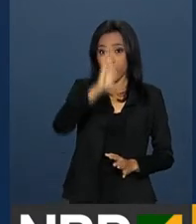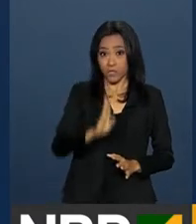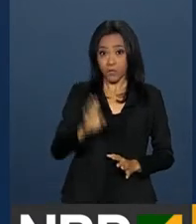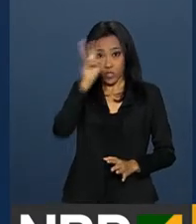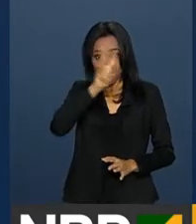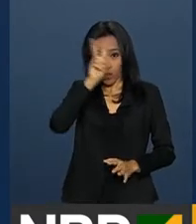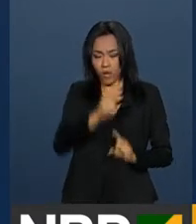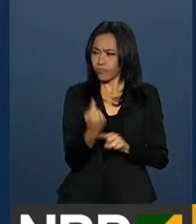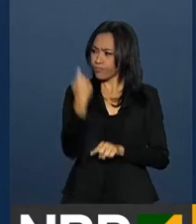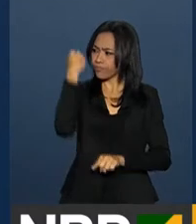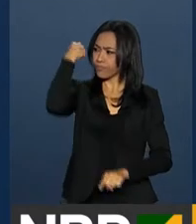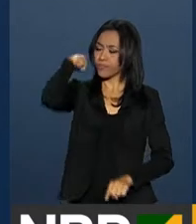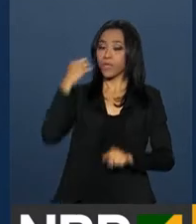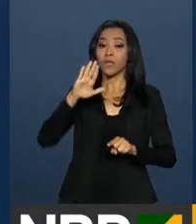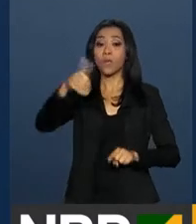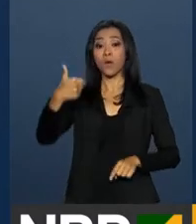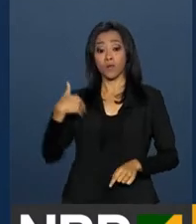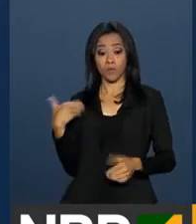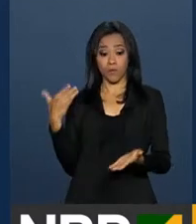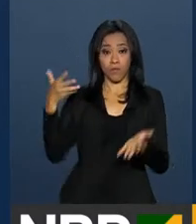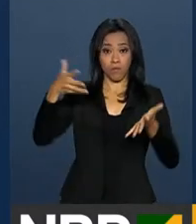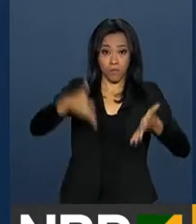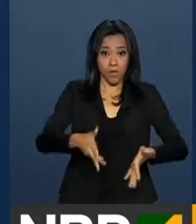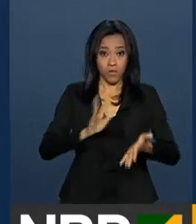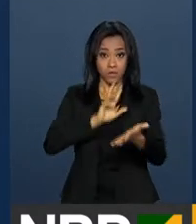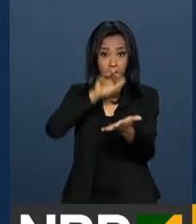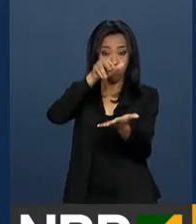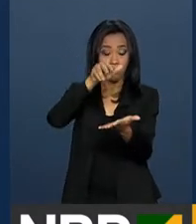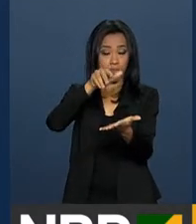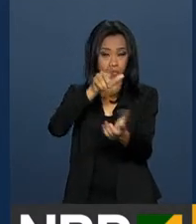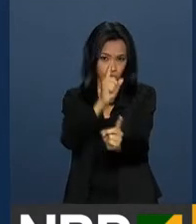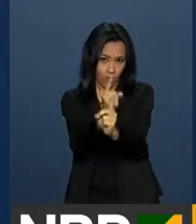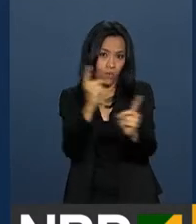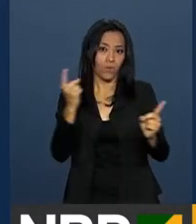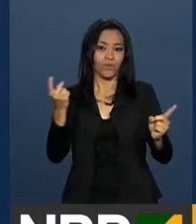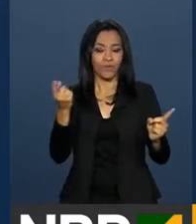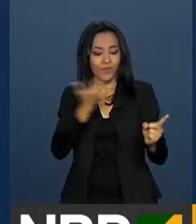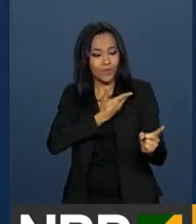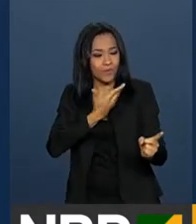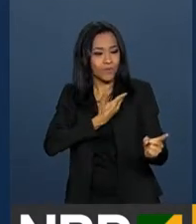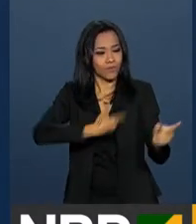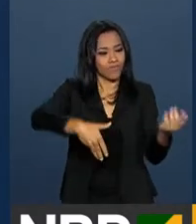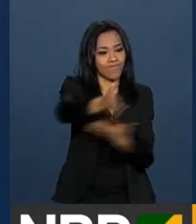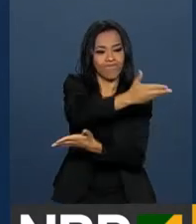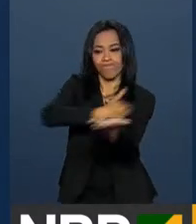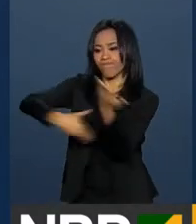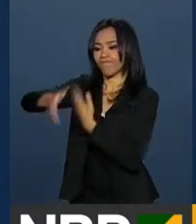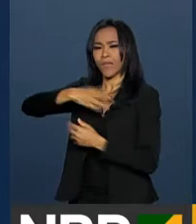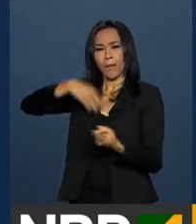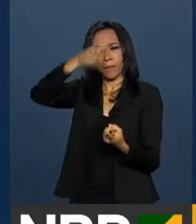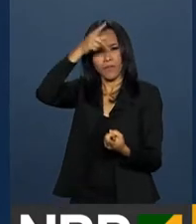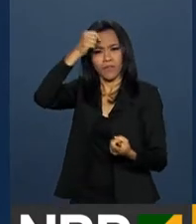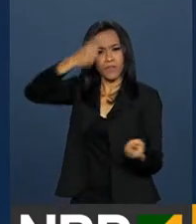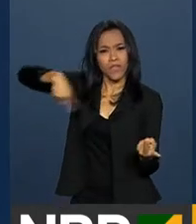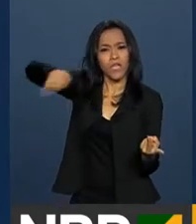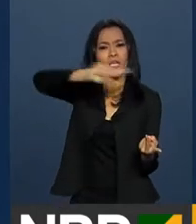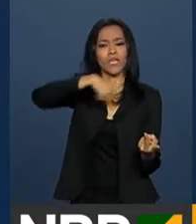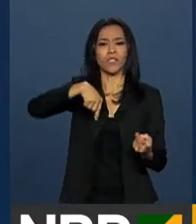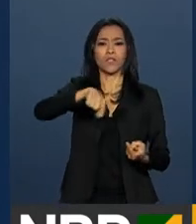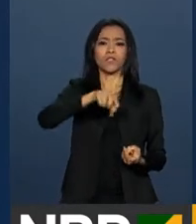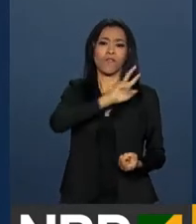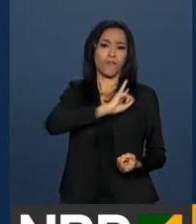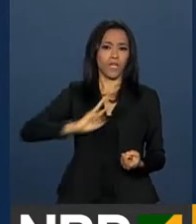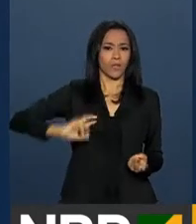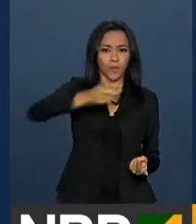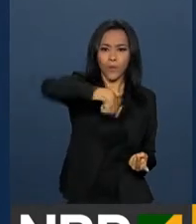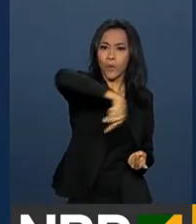vou a encontros, viu, Paulo, a encontros com os colegas e amigos, prefeitos, vereadores, eu digo o